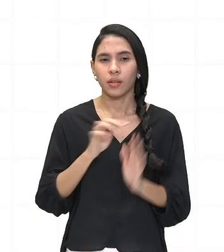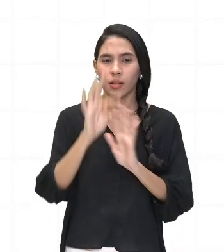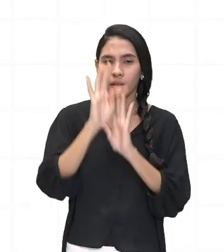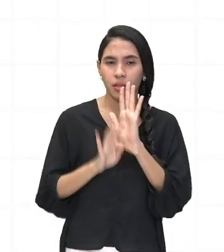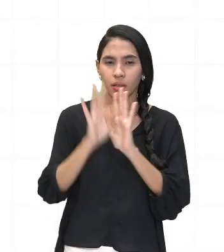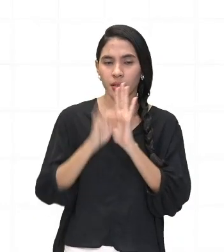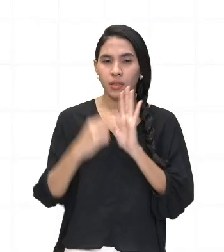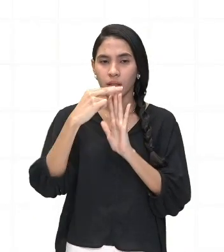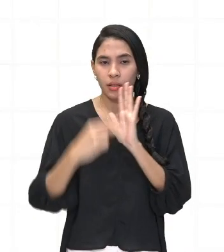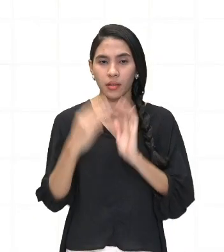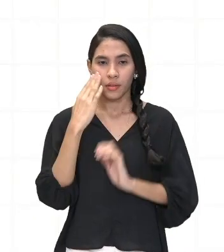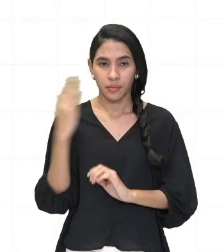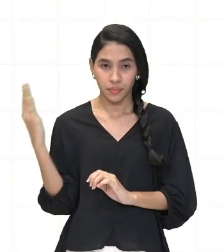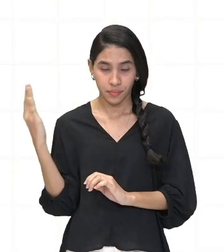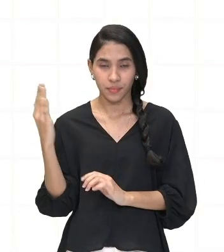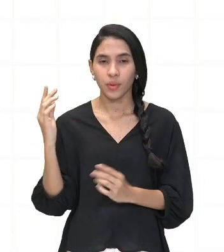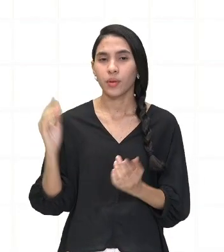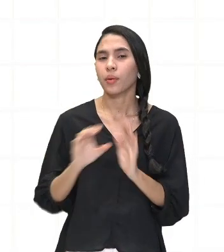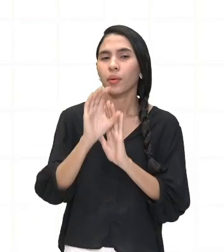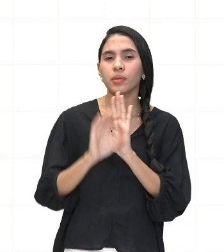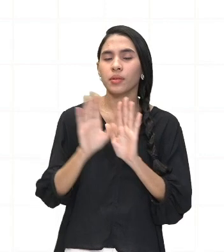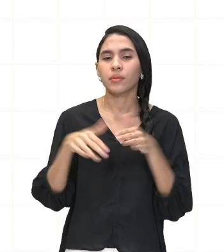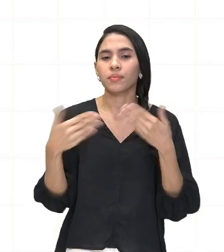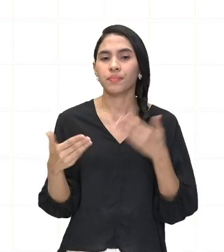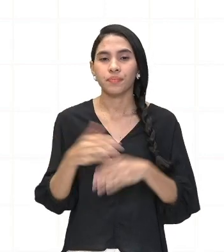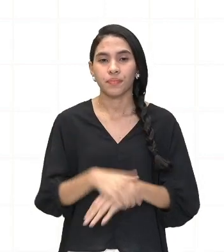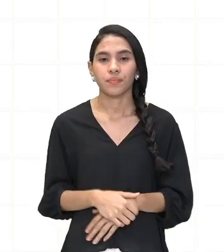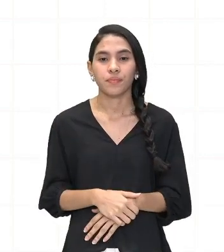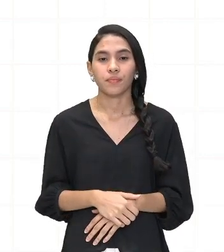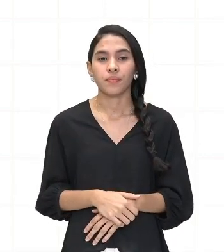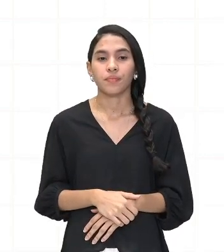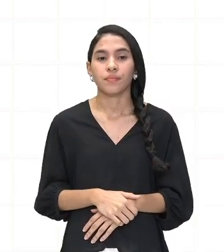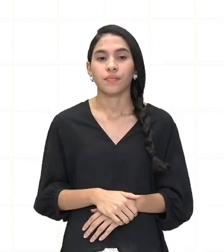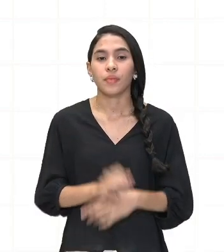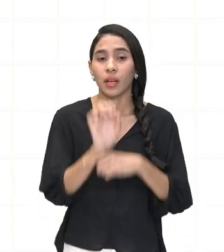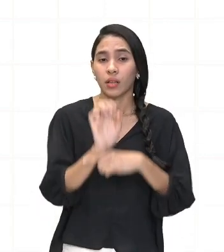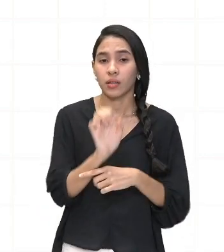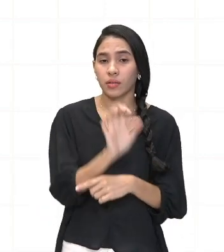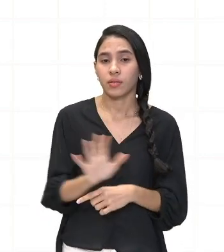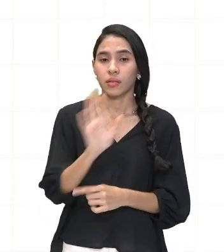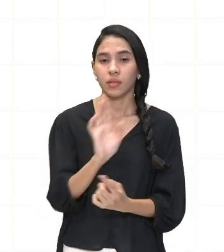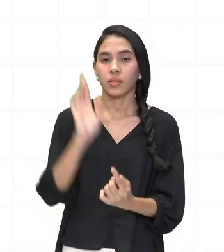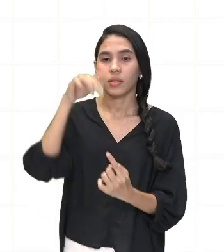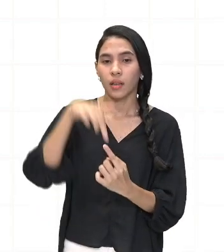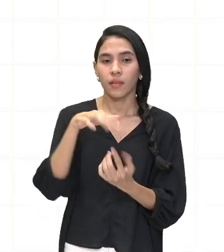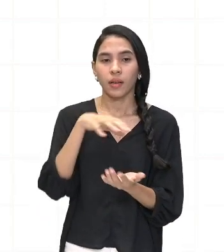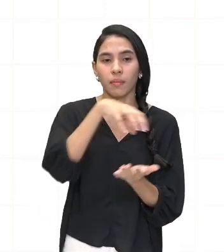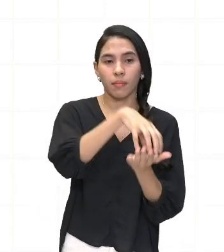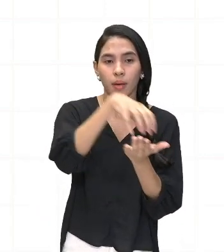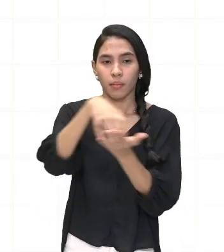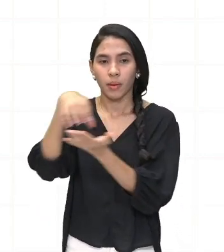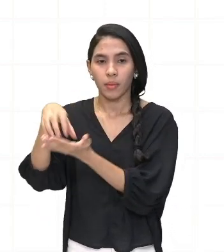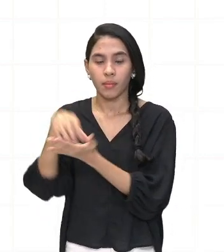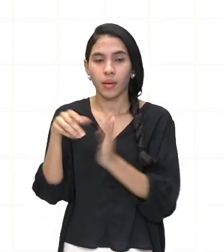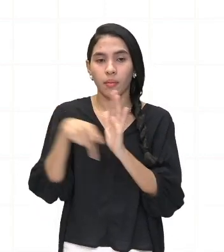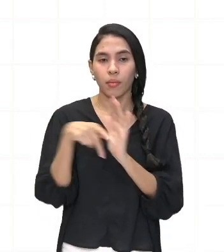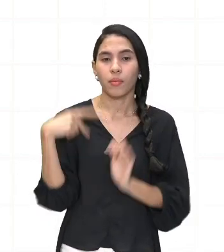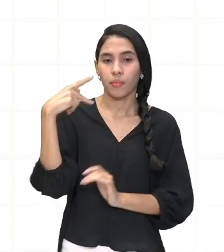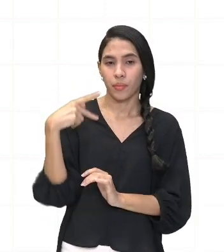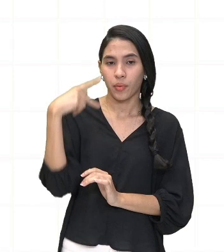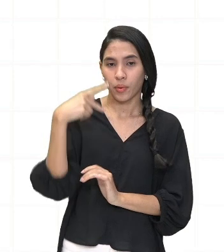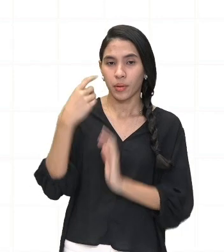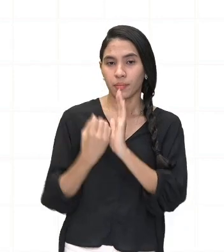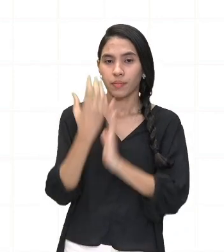os estados nacionais. Qual o conceito? Vamos lá. Os estados nacionais referem-se a entidades